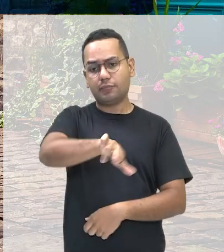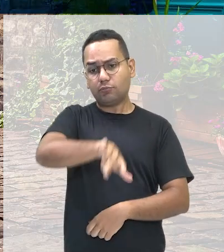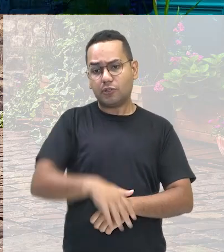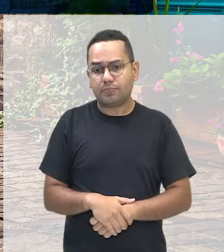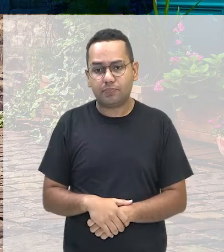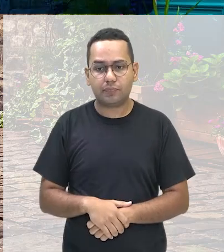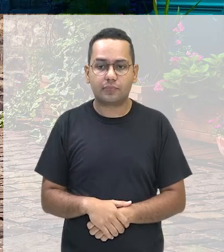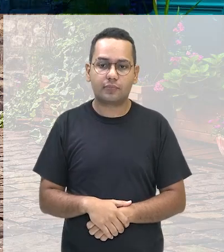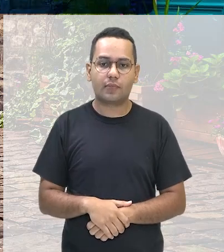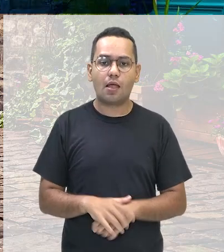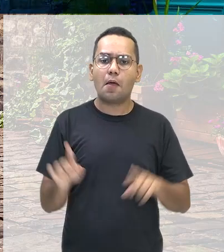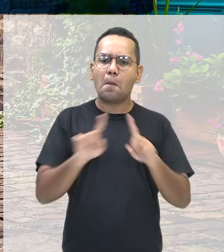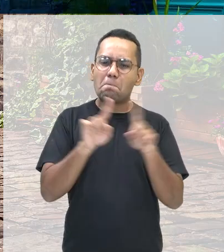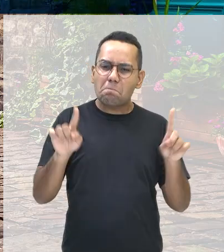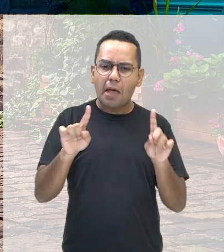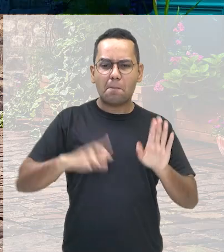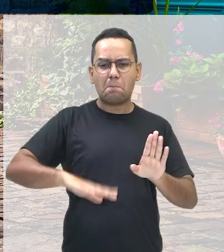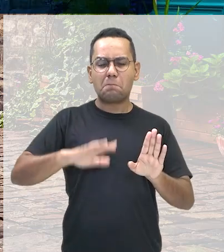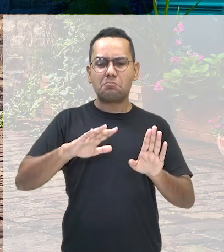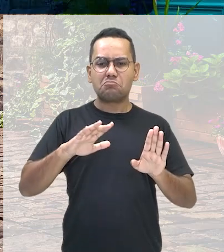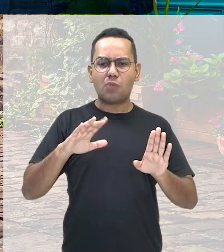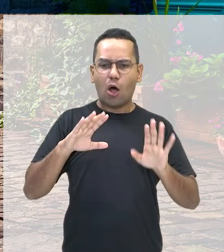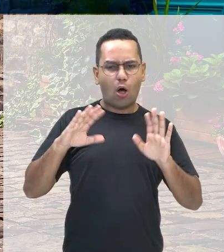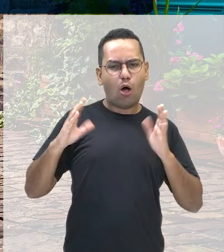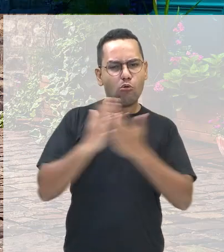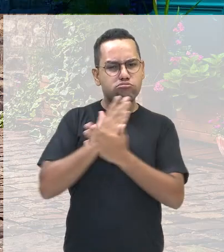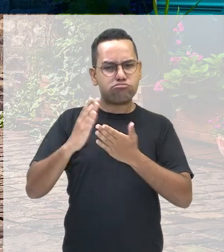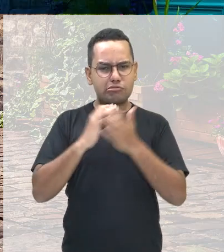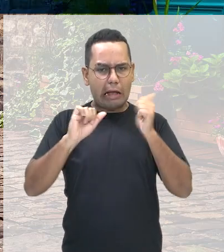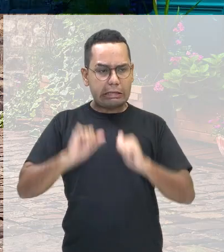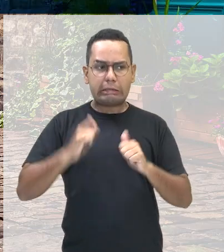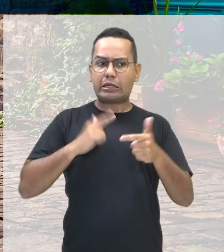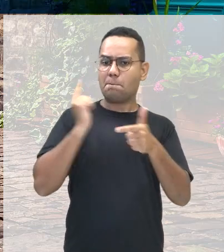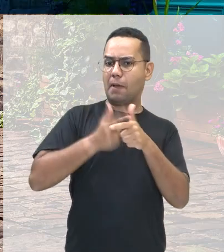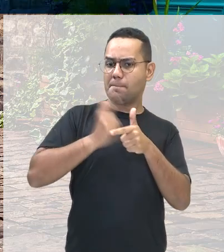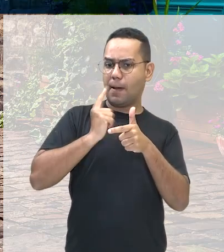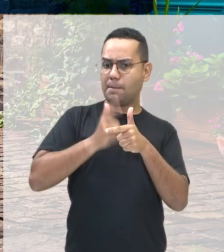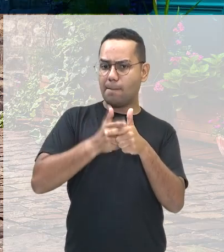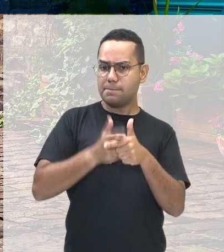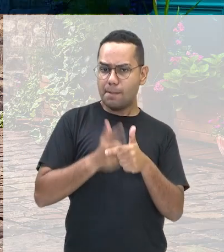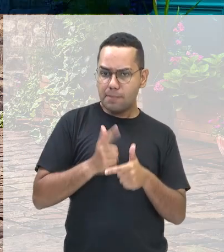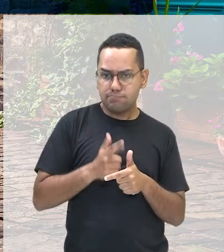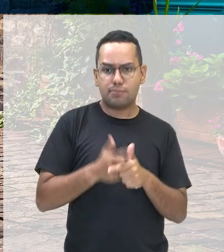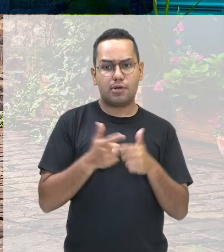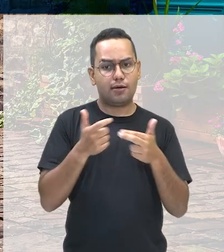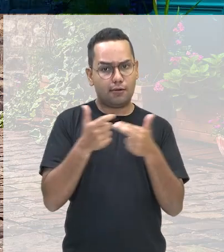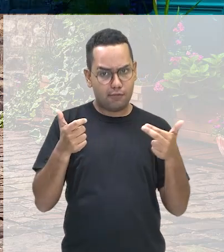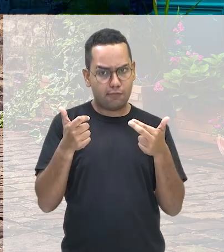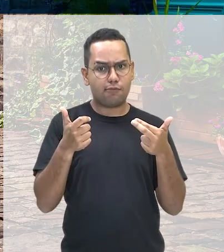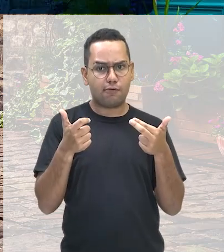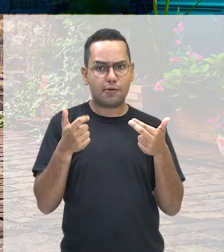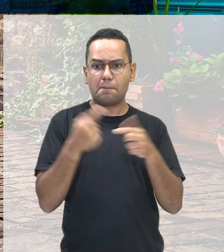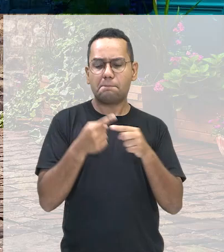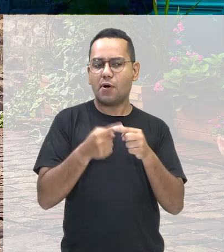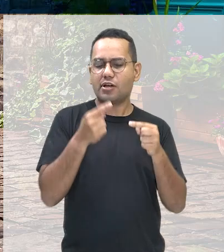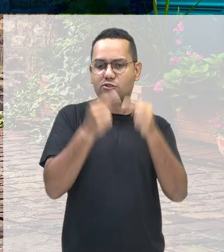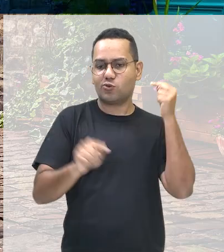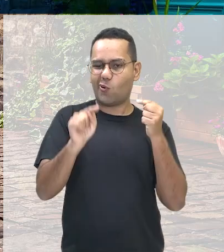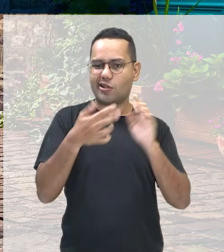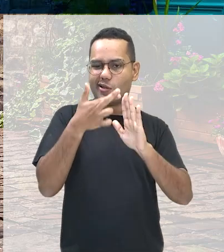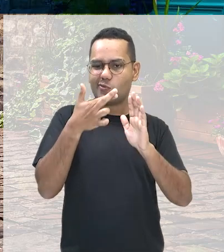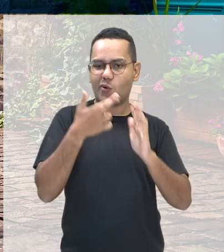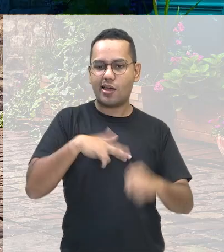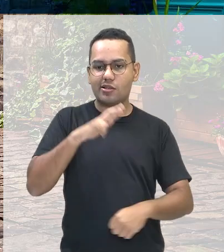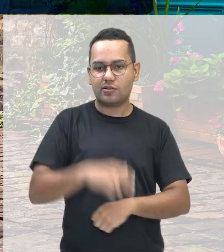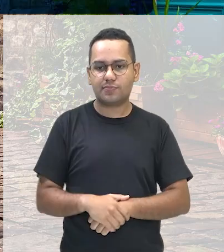razão, foi alvo de muitas críticas e proibições por parte dos religiosos. Suas apresentações